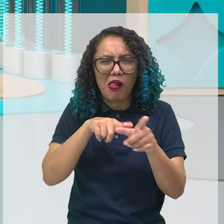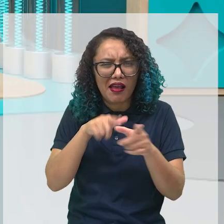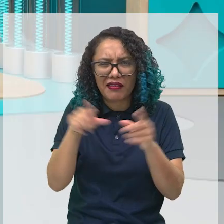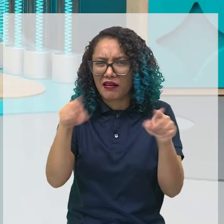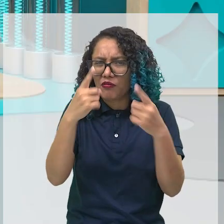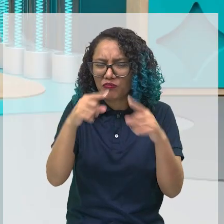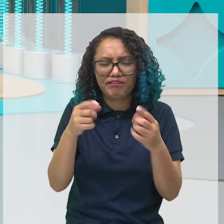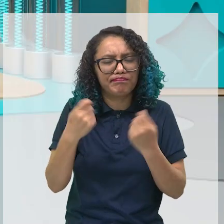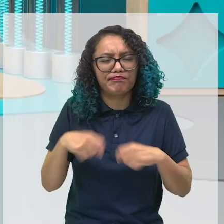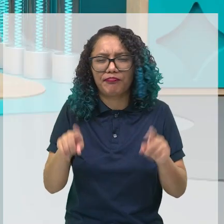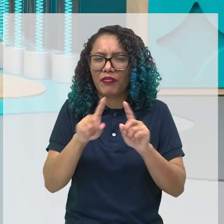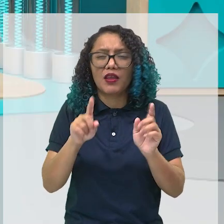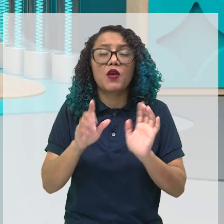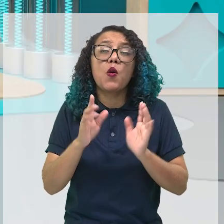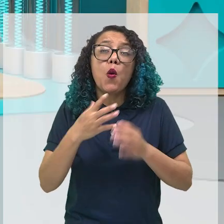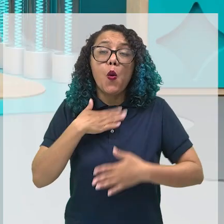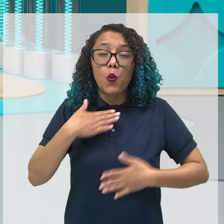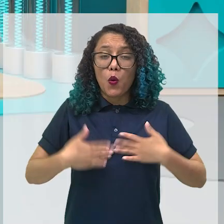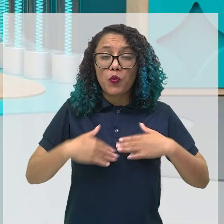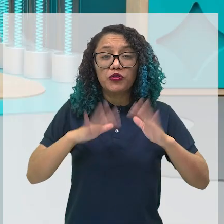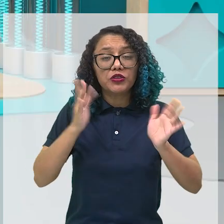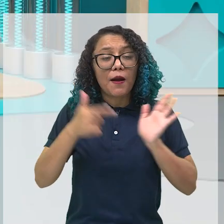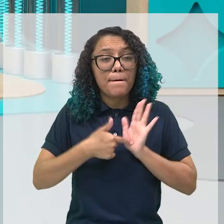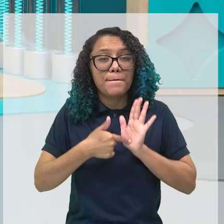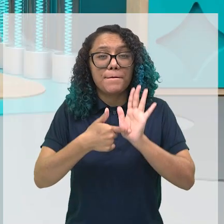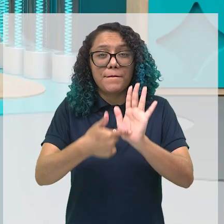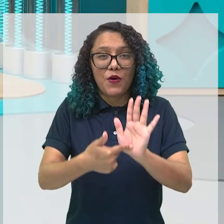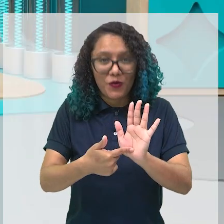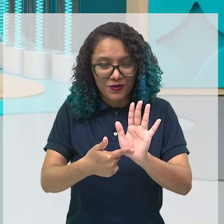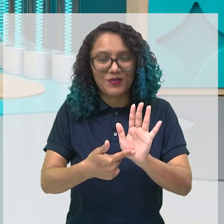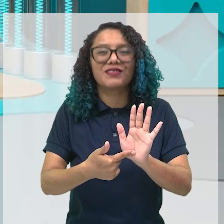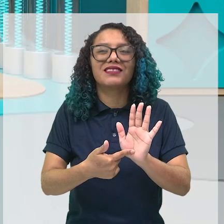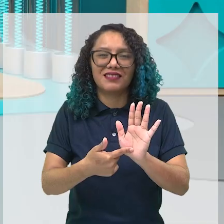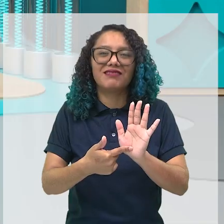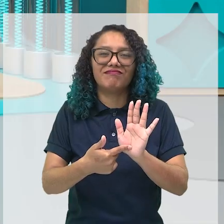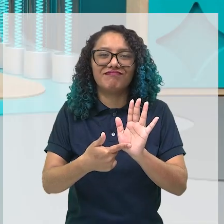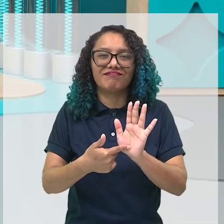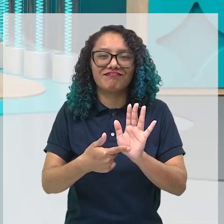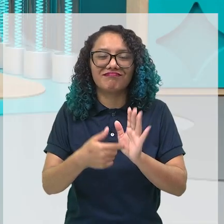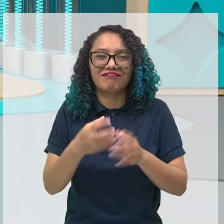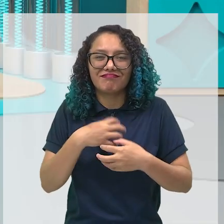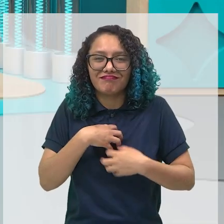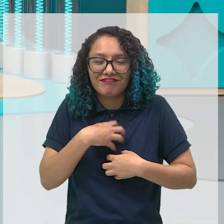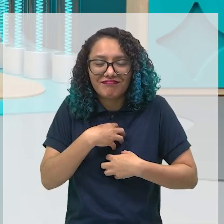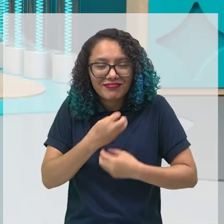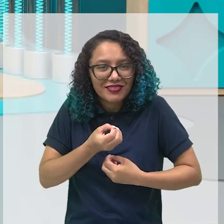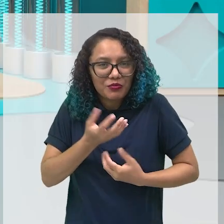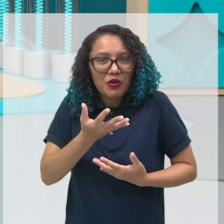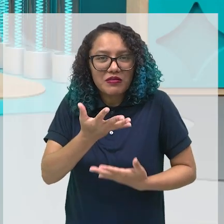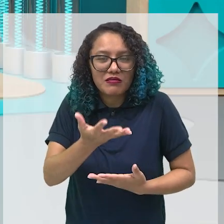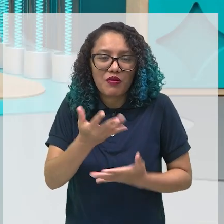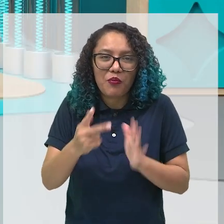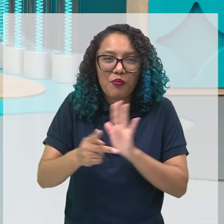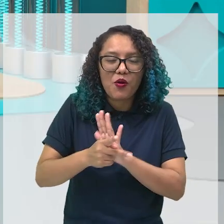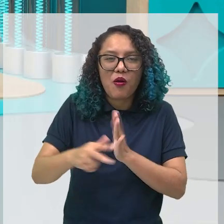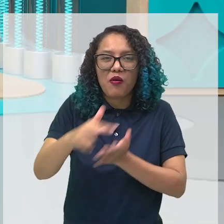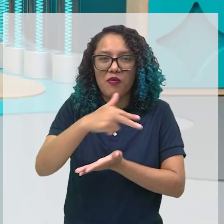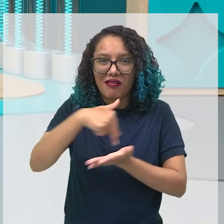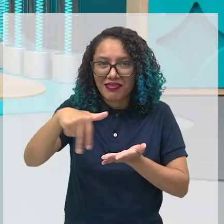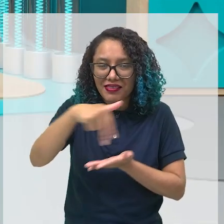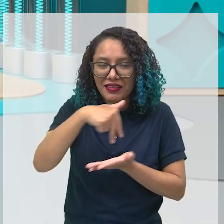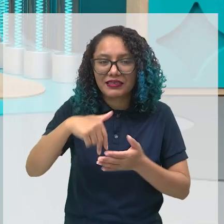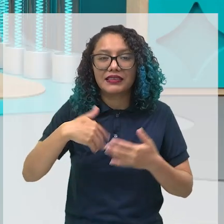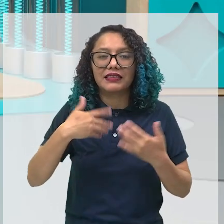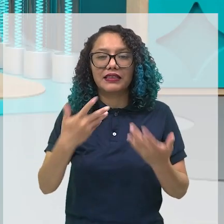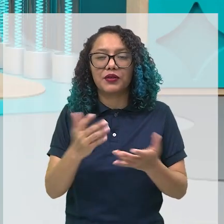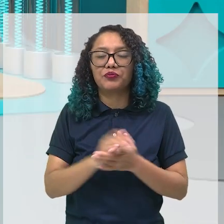fala ali nessas canções. Bom, a salsa é esse estilo maravilhoso e encantador,